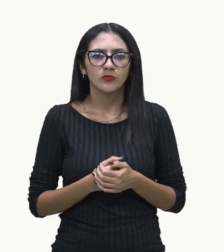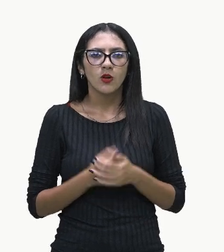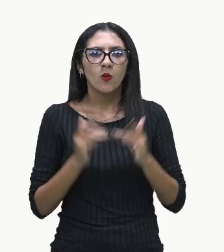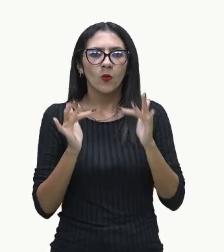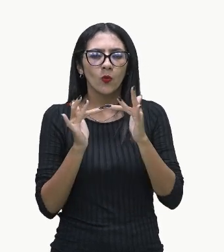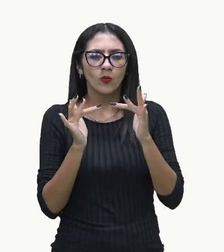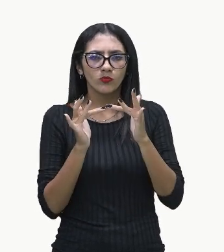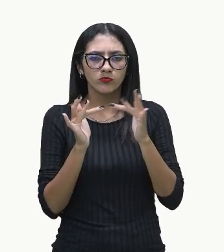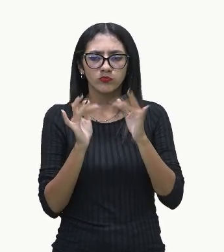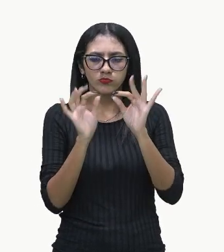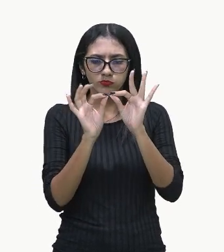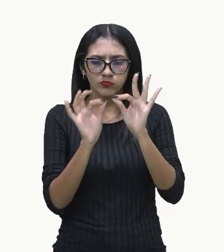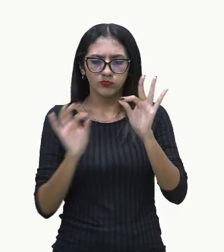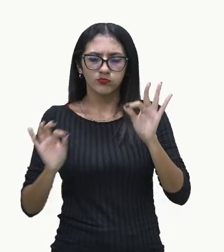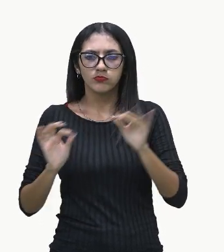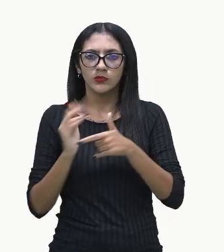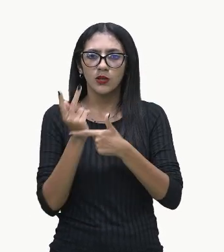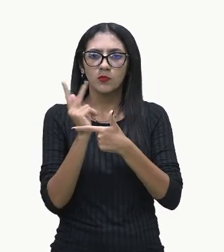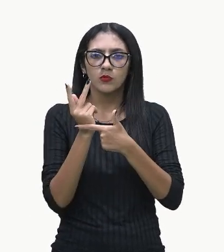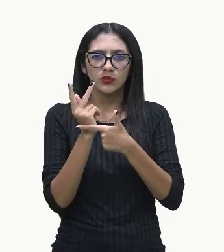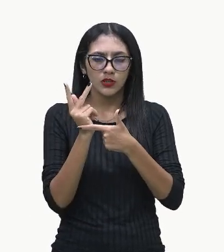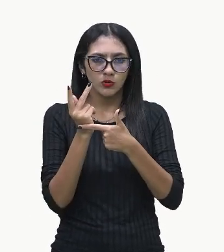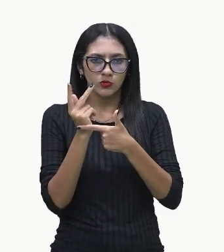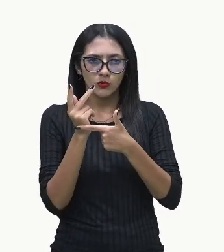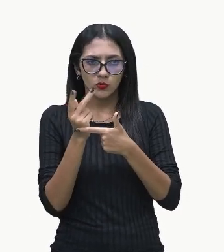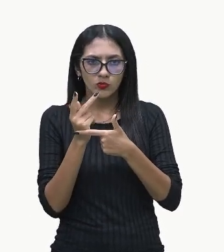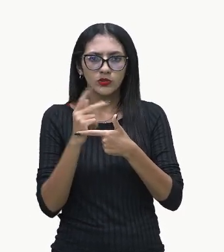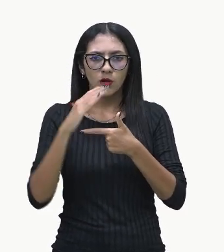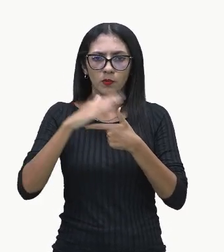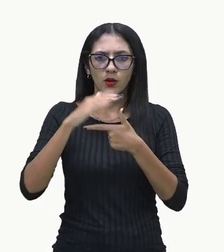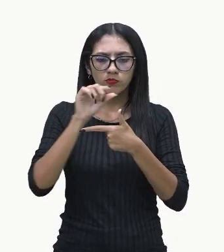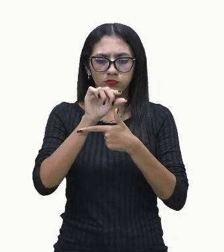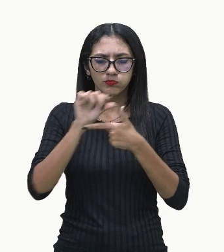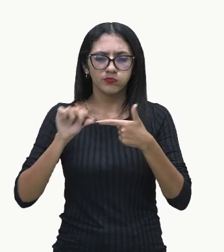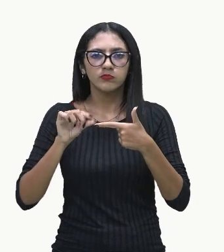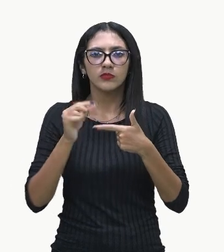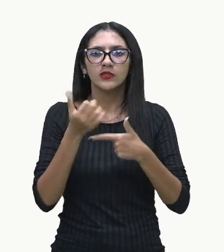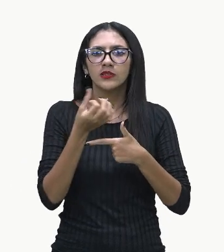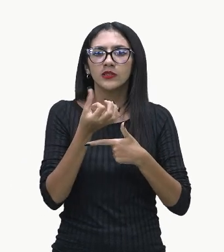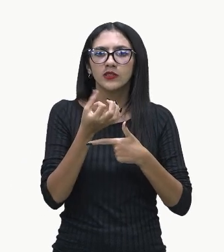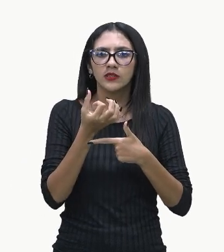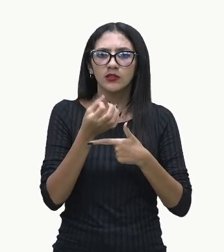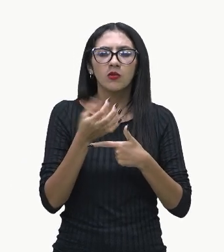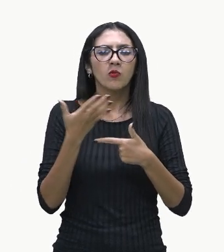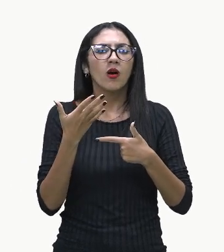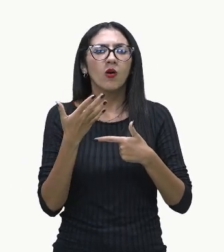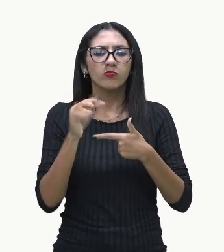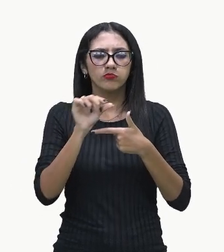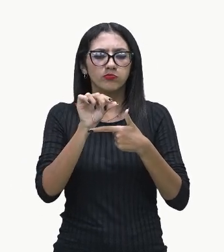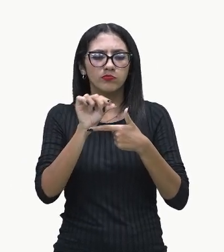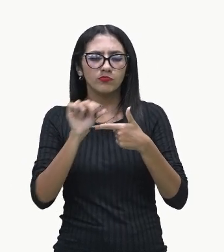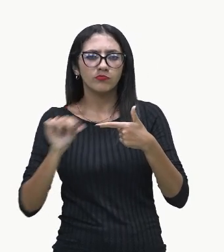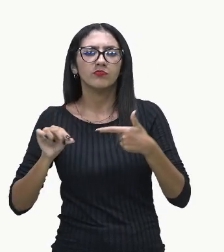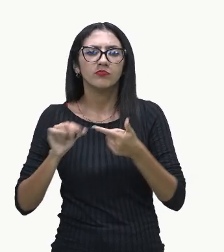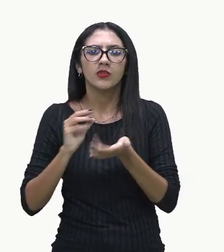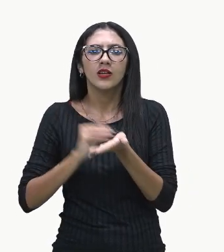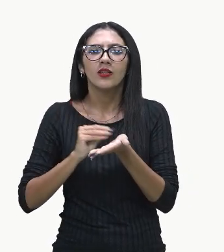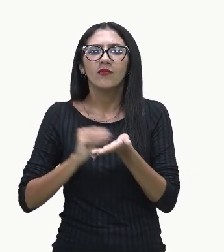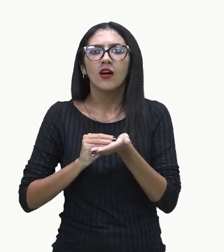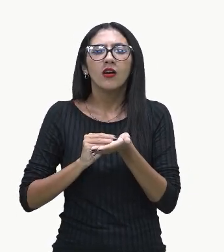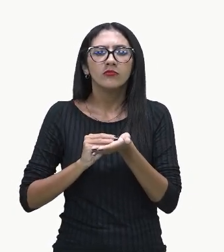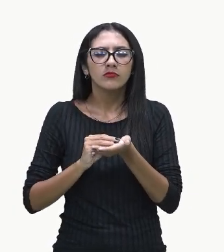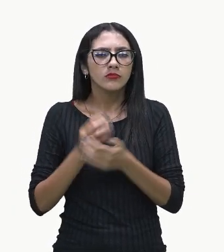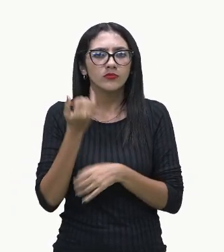igual à hipotenusa, se eles dois juntos dão 16, qual seria o valor desse outro segmento que não veio